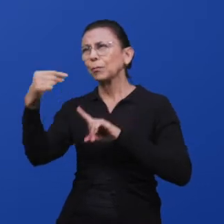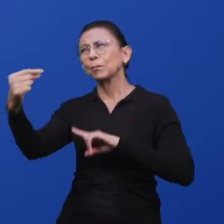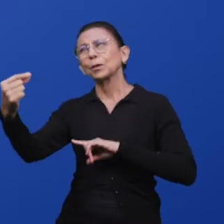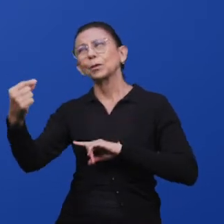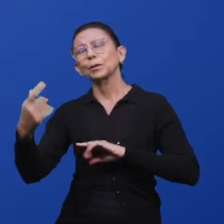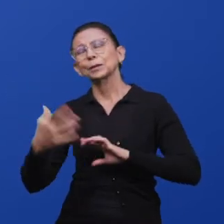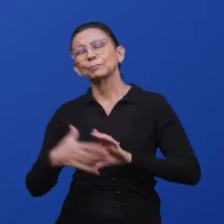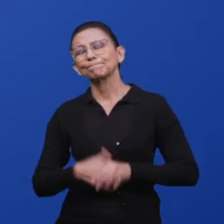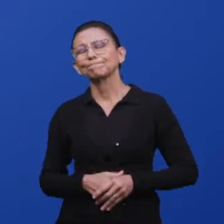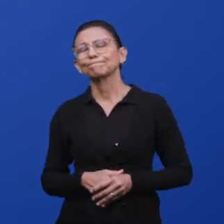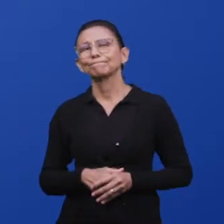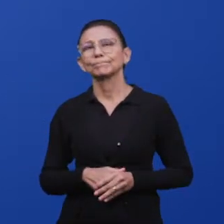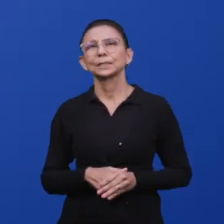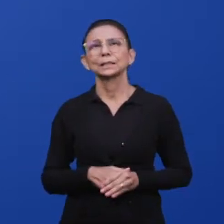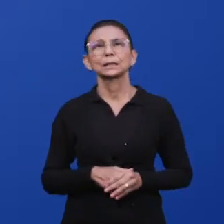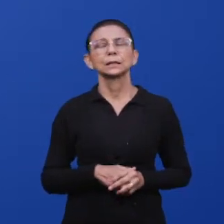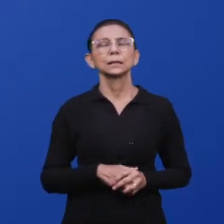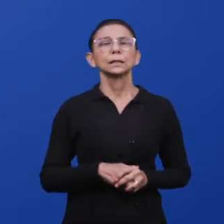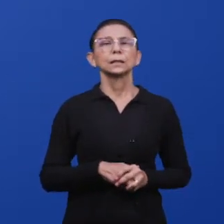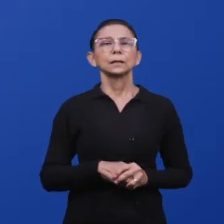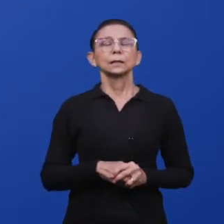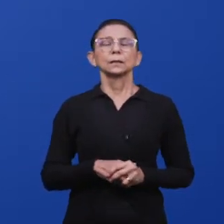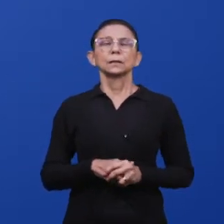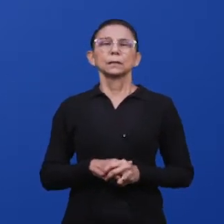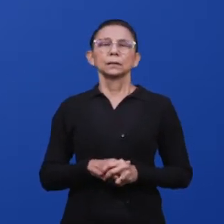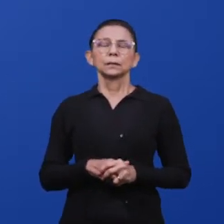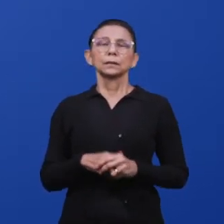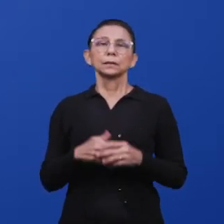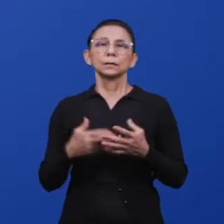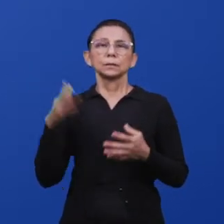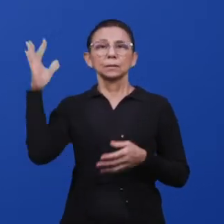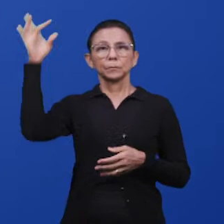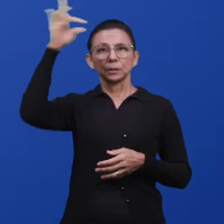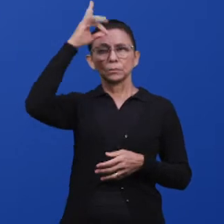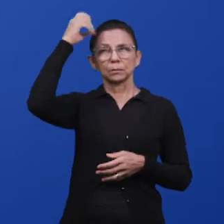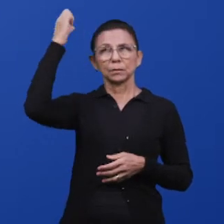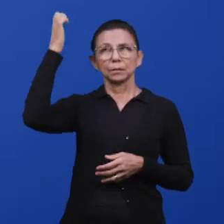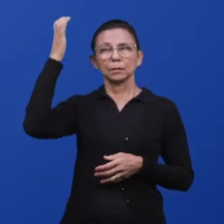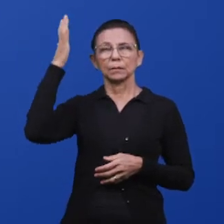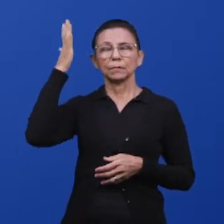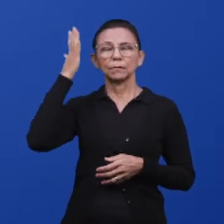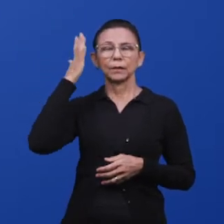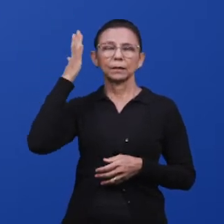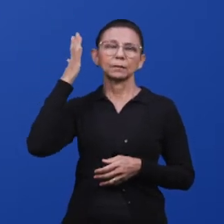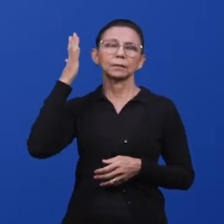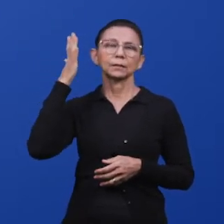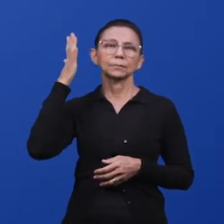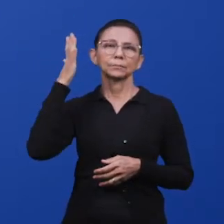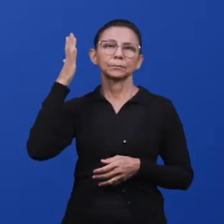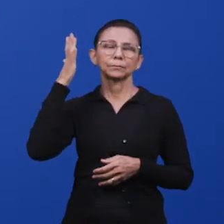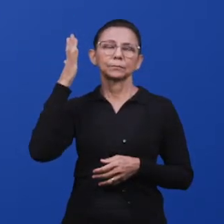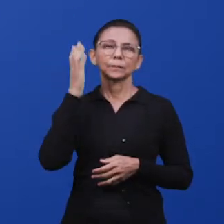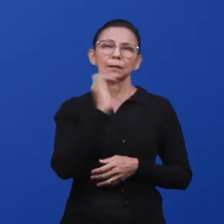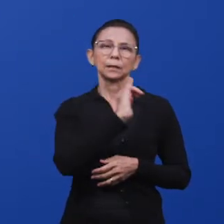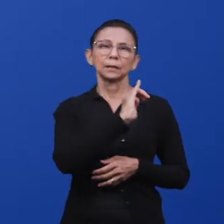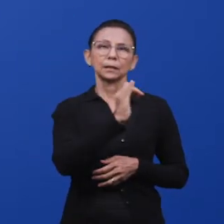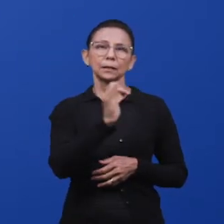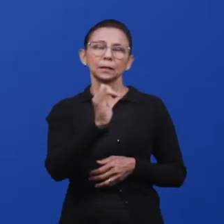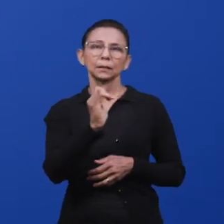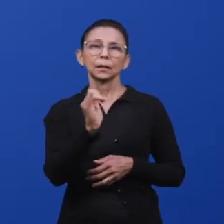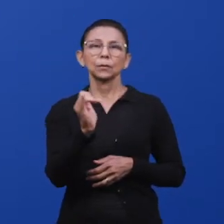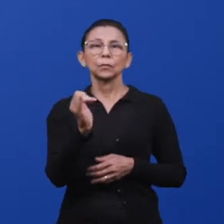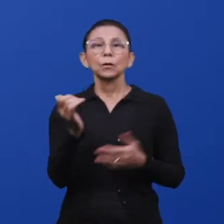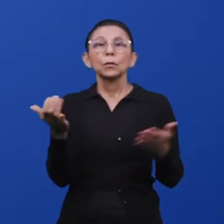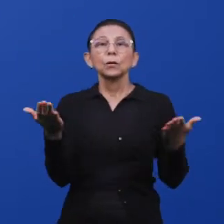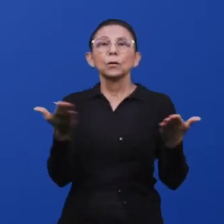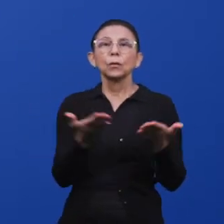importante notarmos que o Espírito Santo revela Jesus aos corações hoje. No amanhã